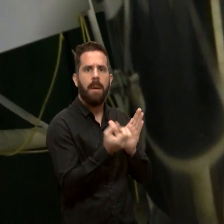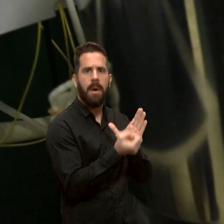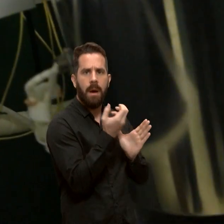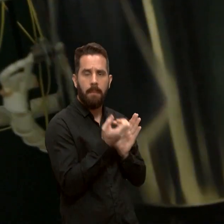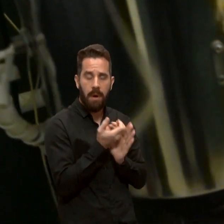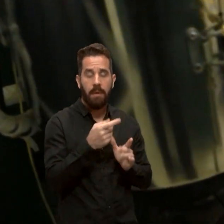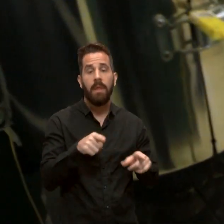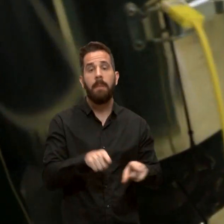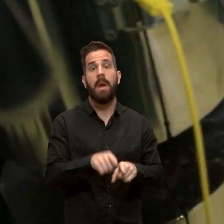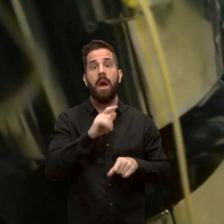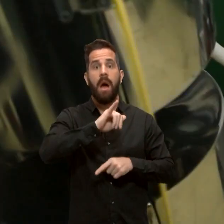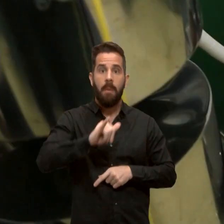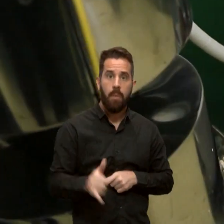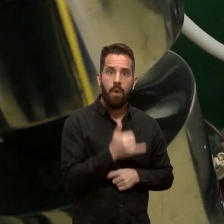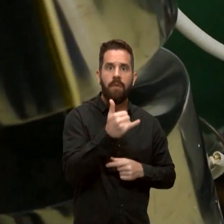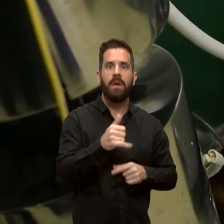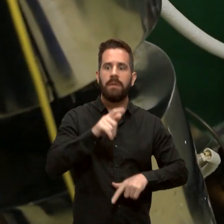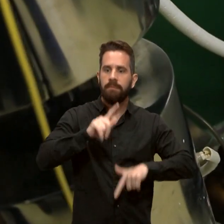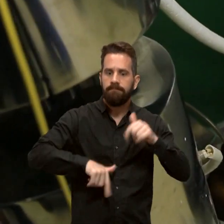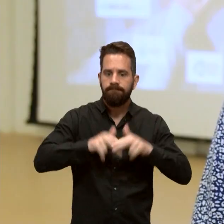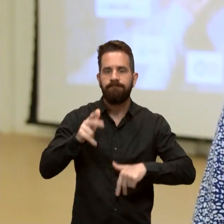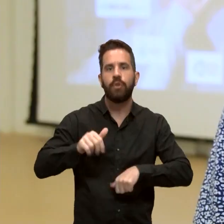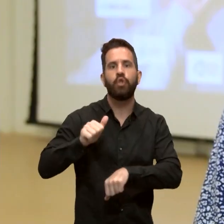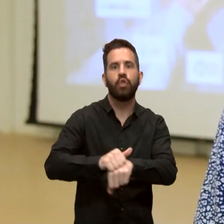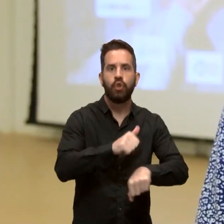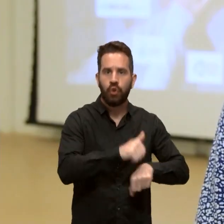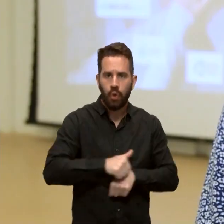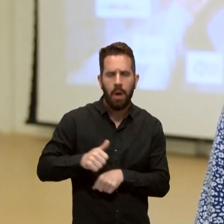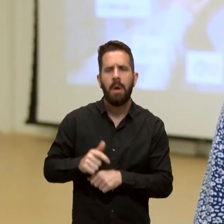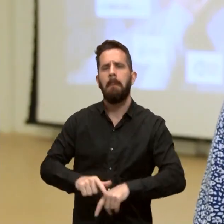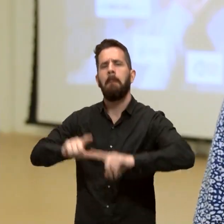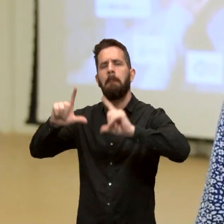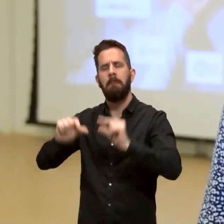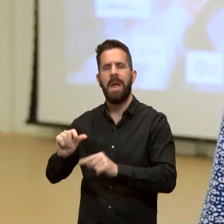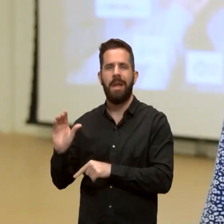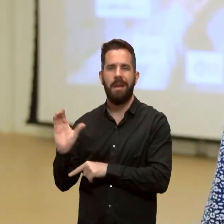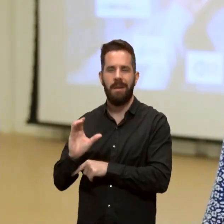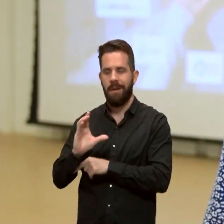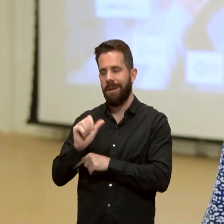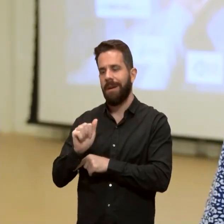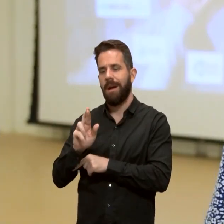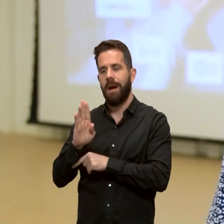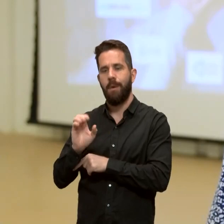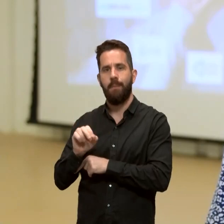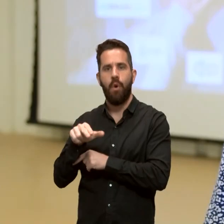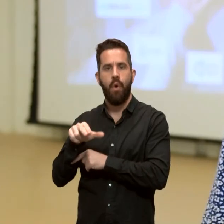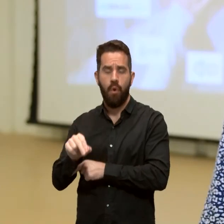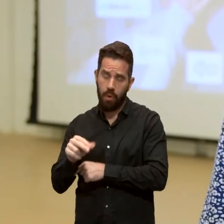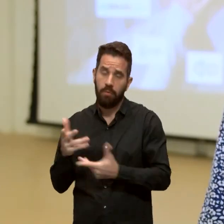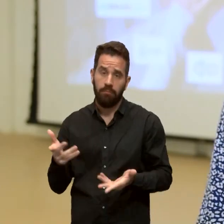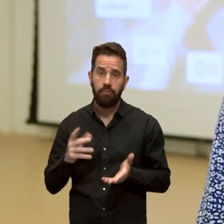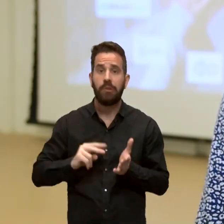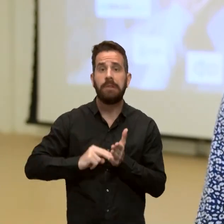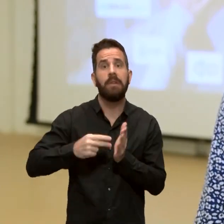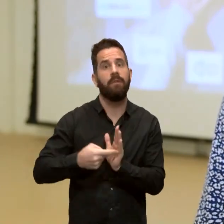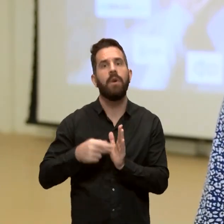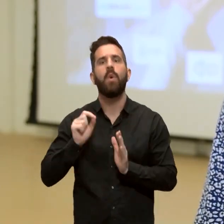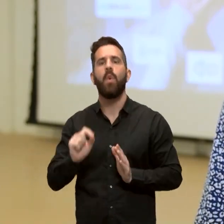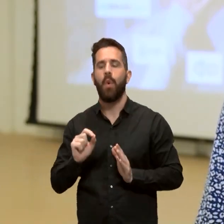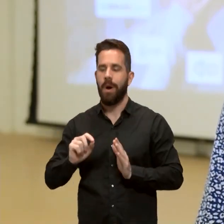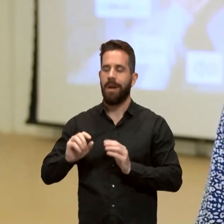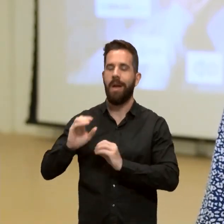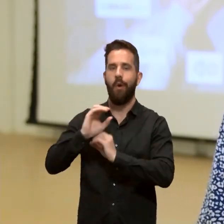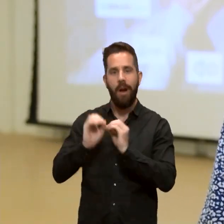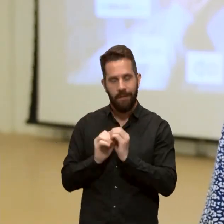aproveitamento de resíduos sólidos, diminuição de carbono, ou seja, é a Universidade Federal de